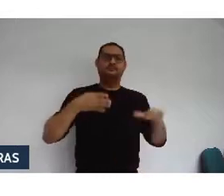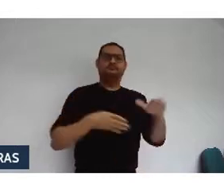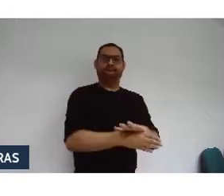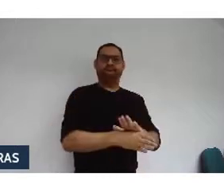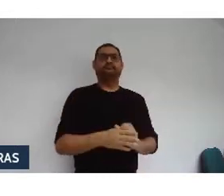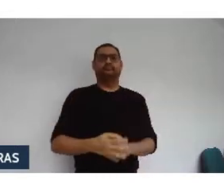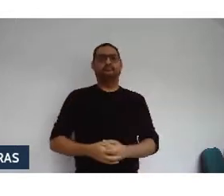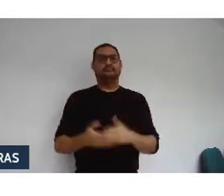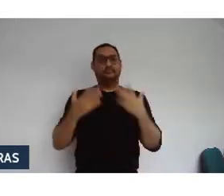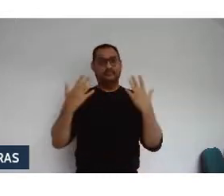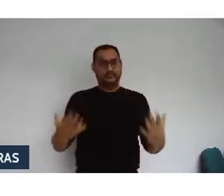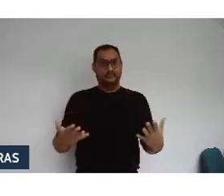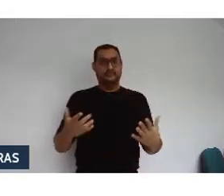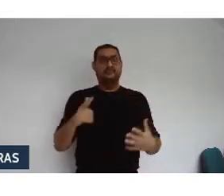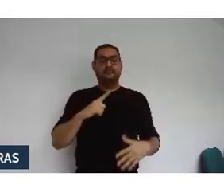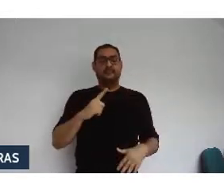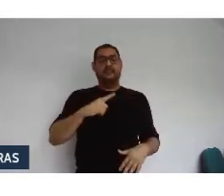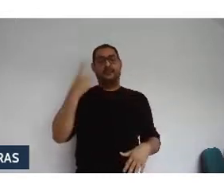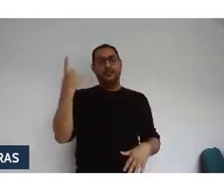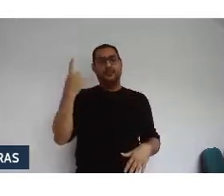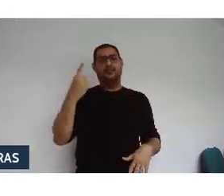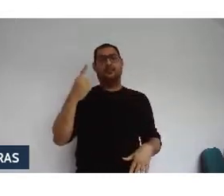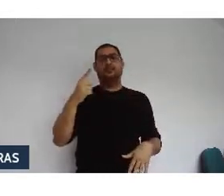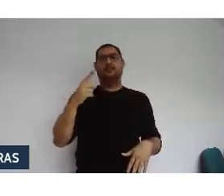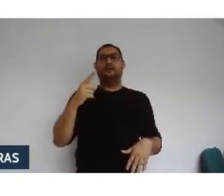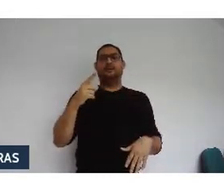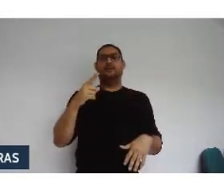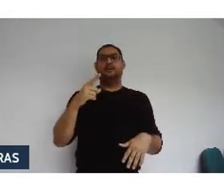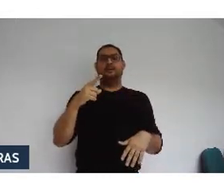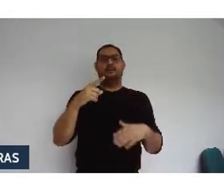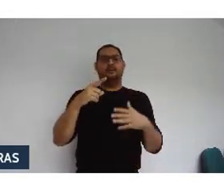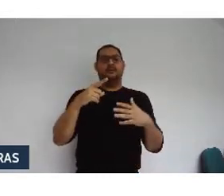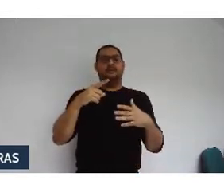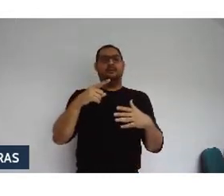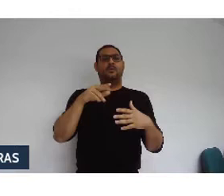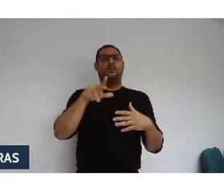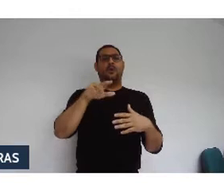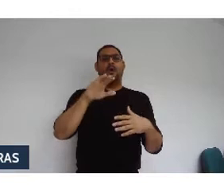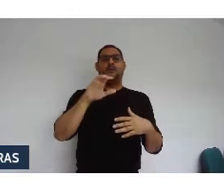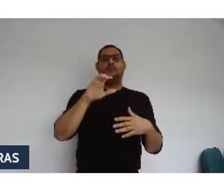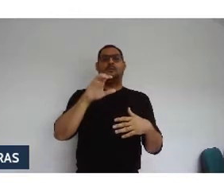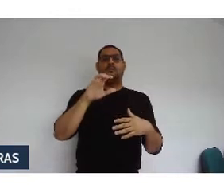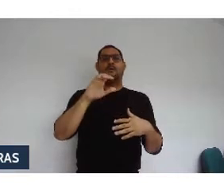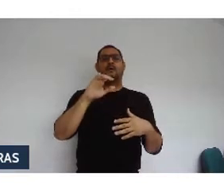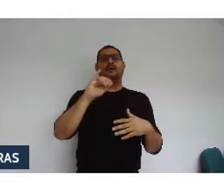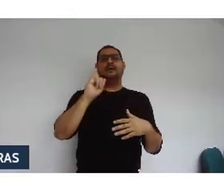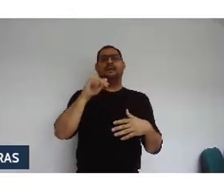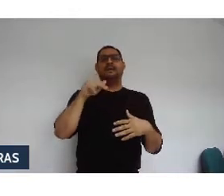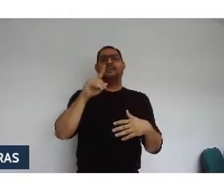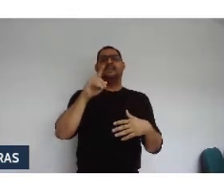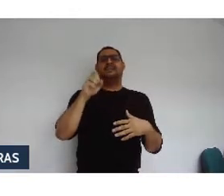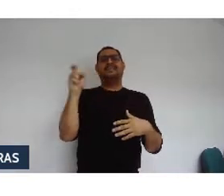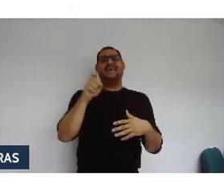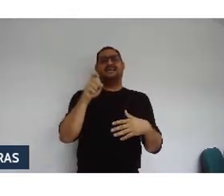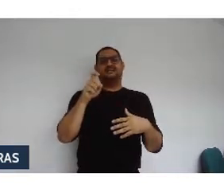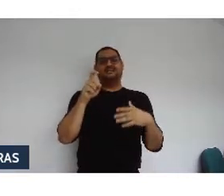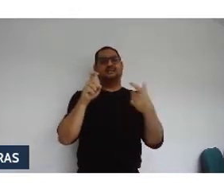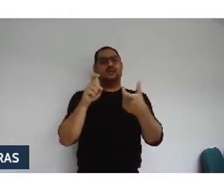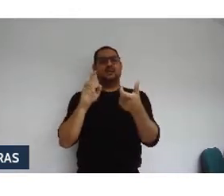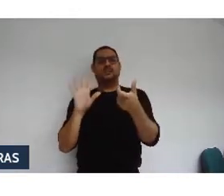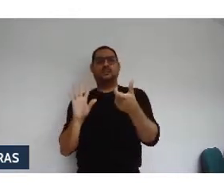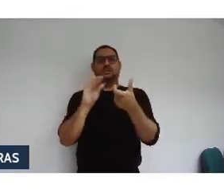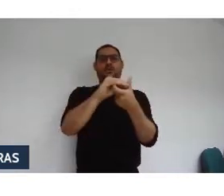Então, por meio da indexicalidade, ou seja, por meio do estabelecimento de elos indexicais entre os signos, né,